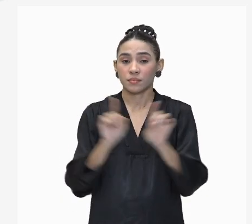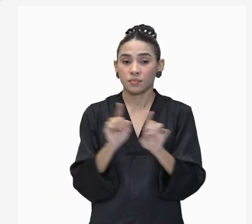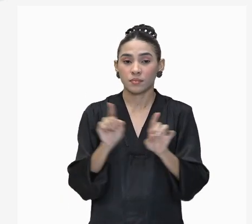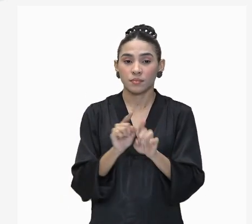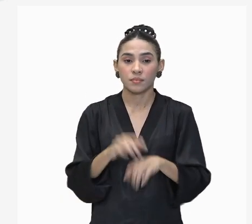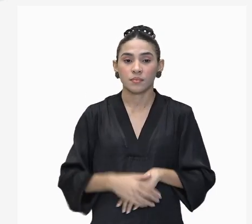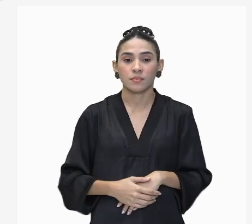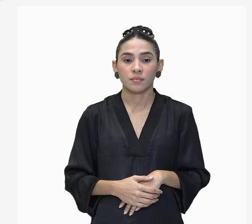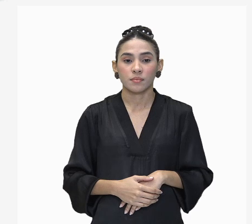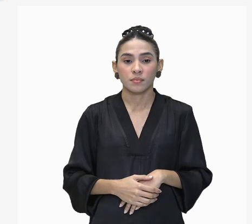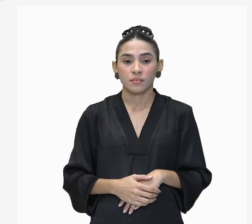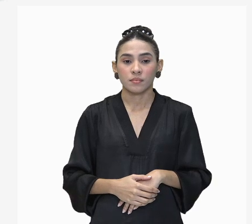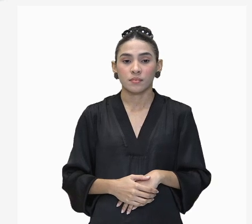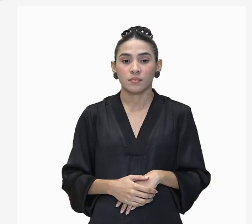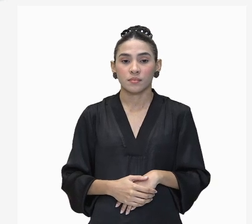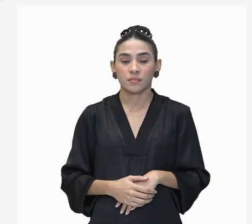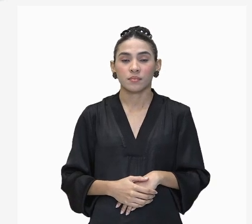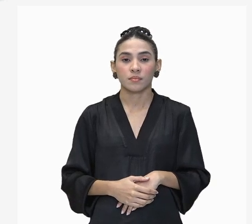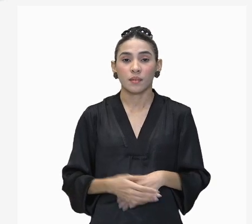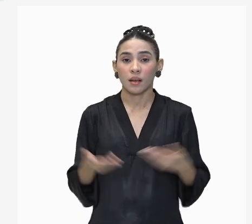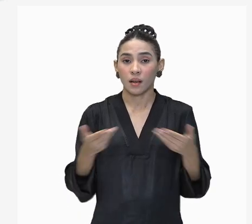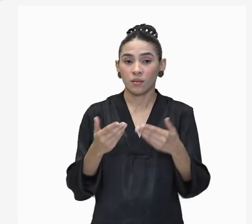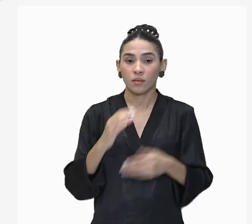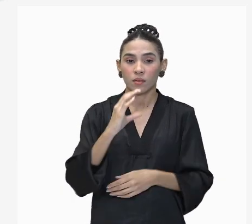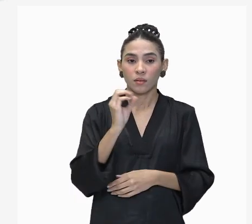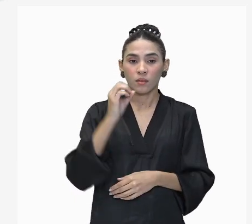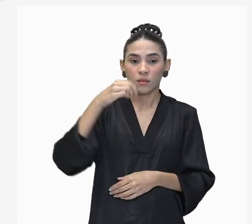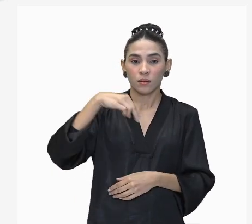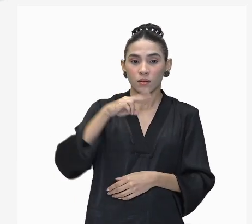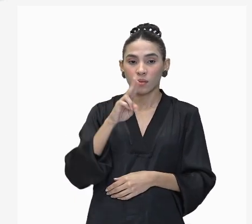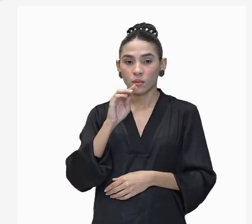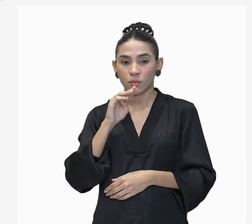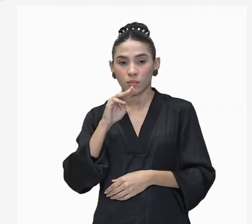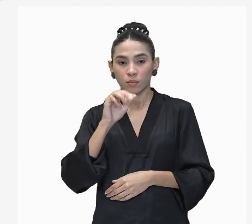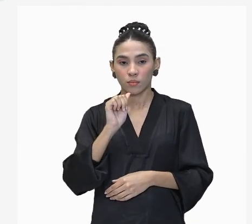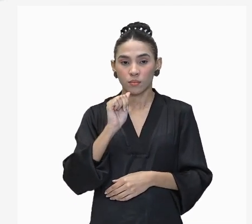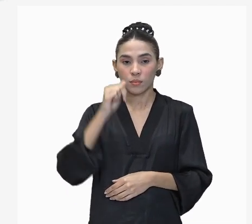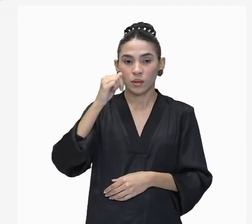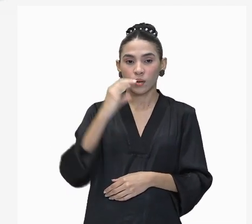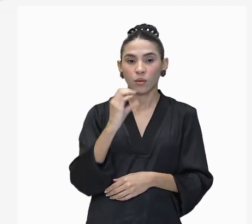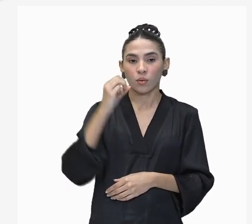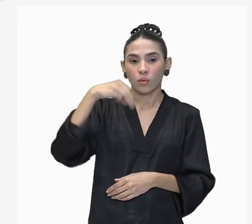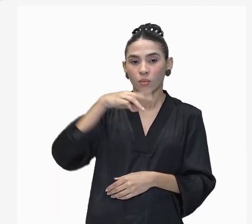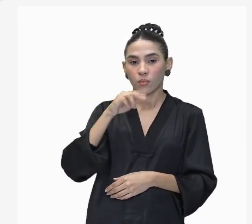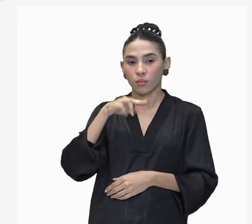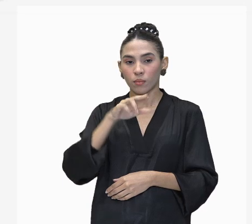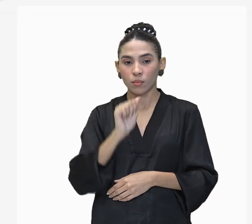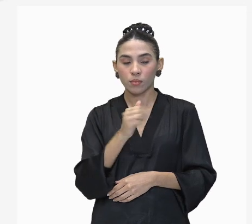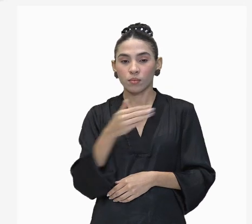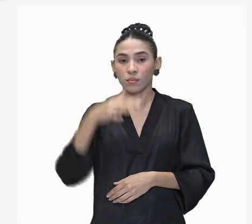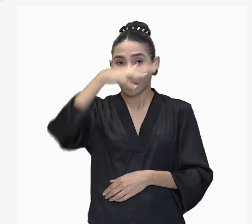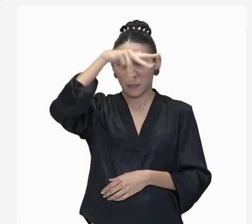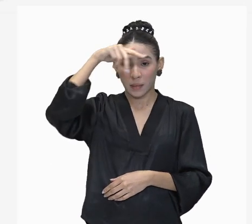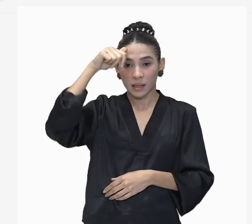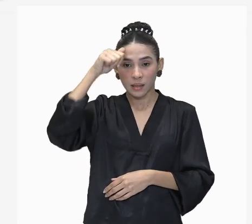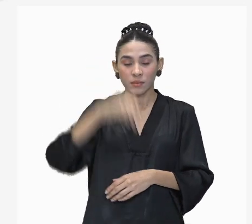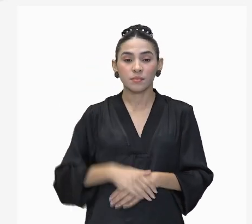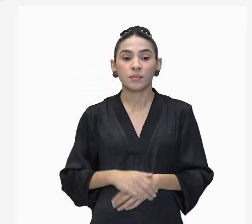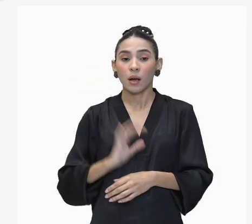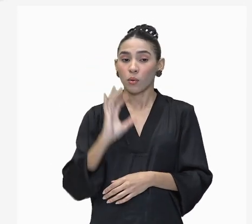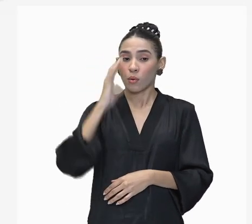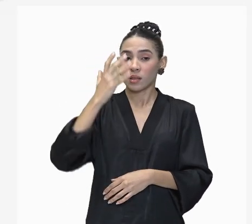próximo levante, neste momento, vai ser a Comuna de Manaus. Como o próprio nome fala, aconteceu em